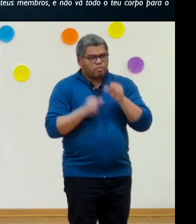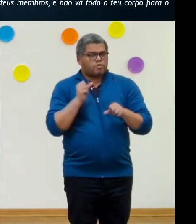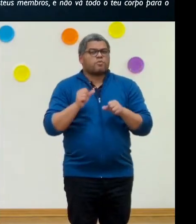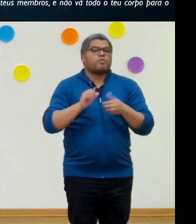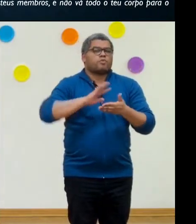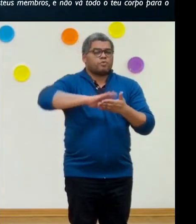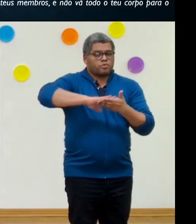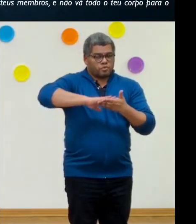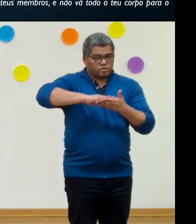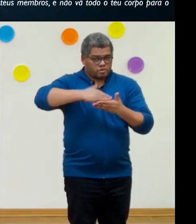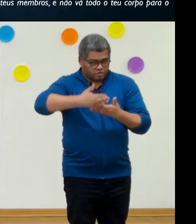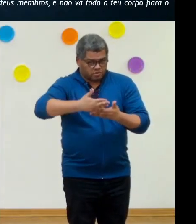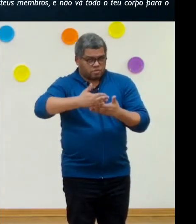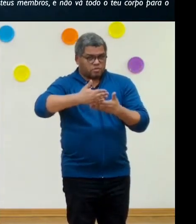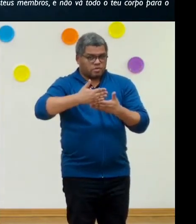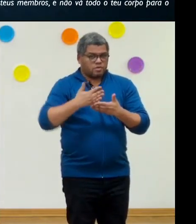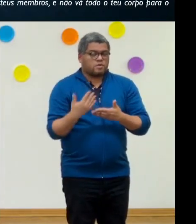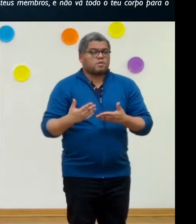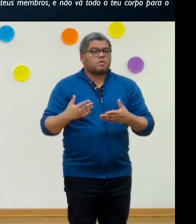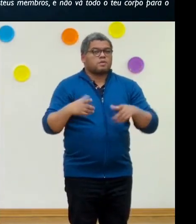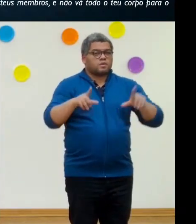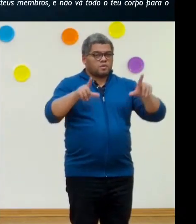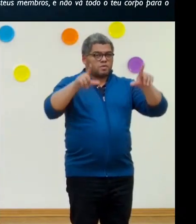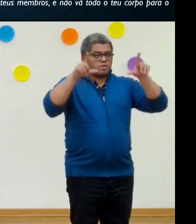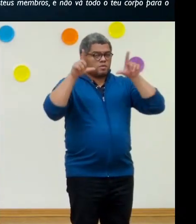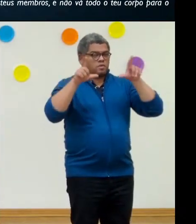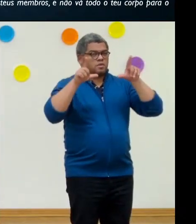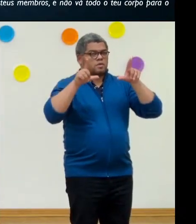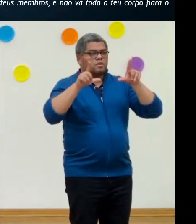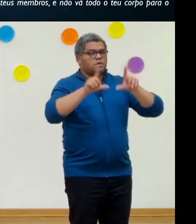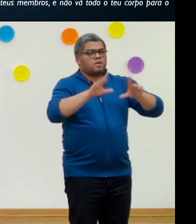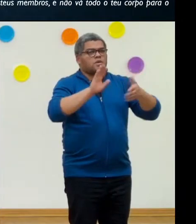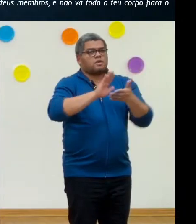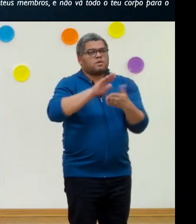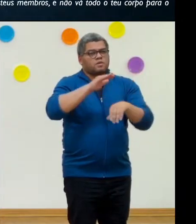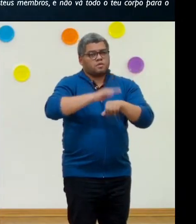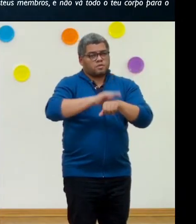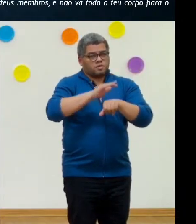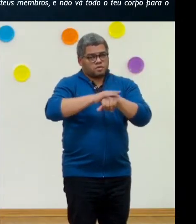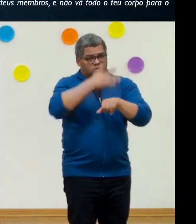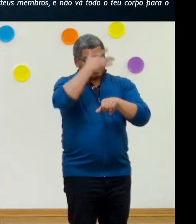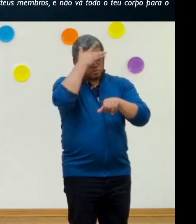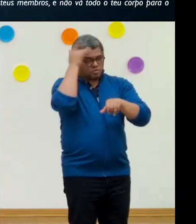na sua casa. Põe a tela para onde alguém está passando possa ver. Tem coragem?